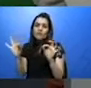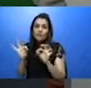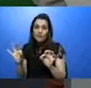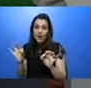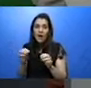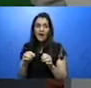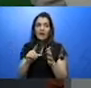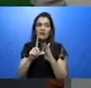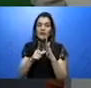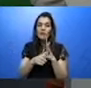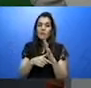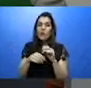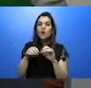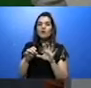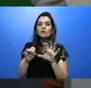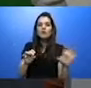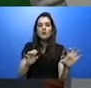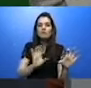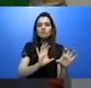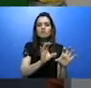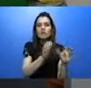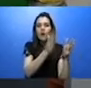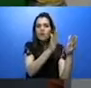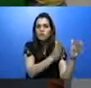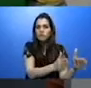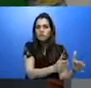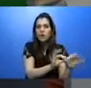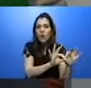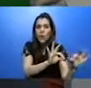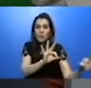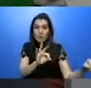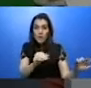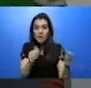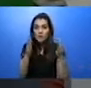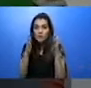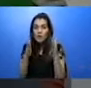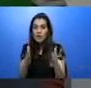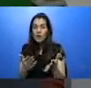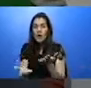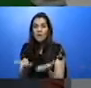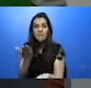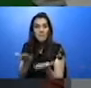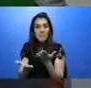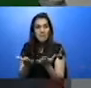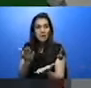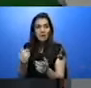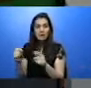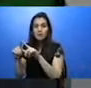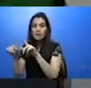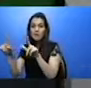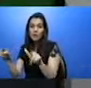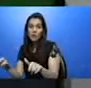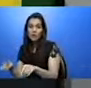e separar medida de comprimento, medida de massa, que é o peso, e a medida de